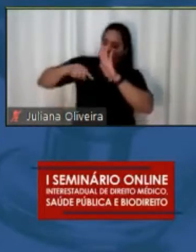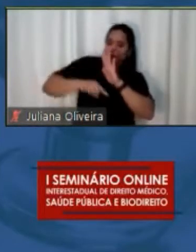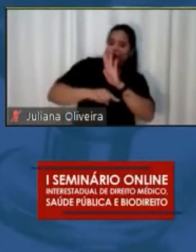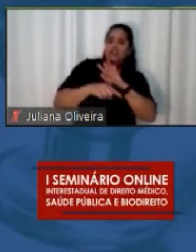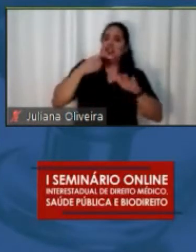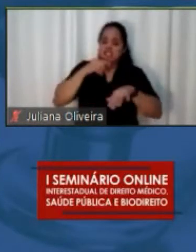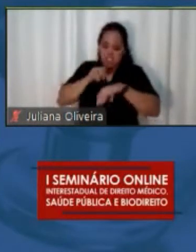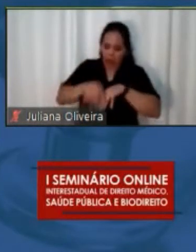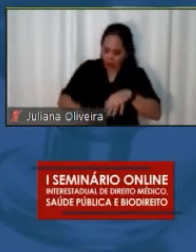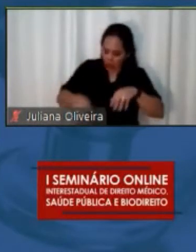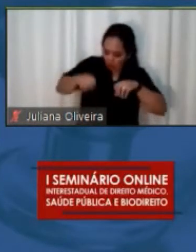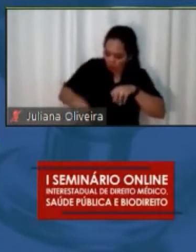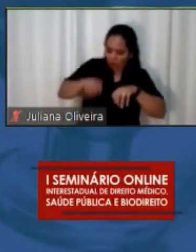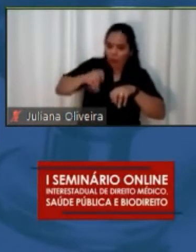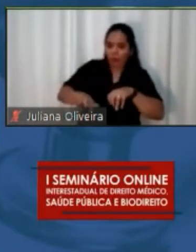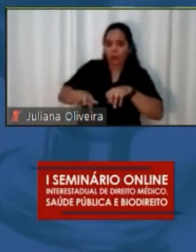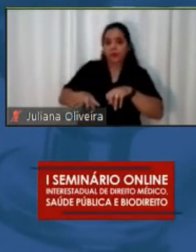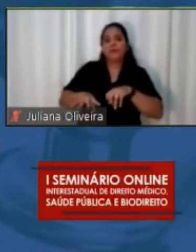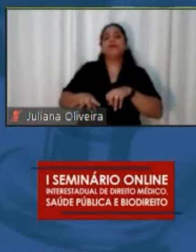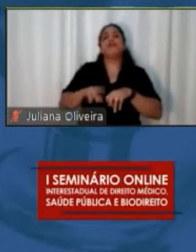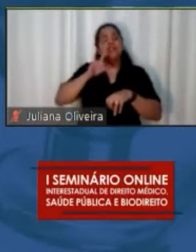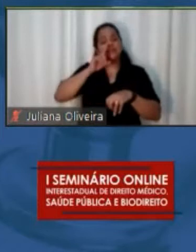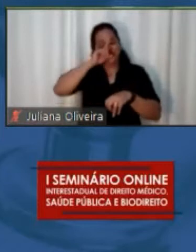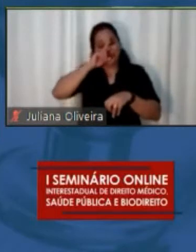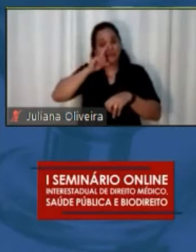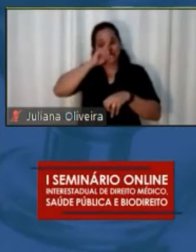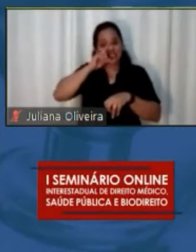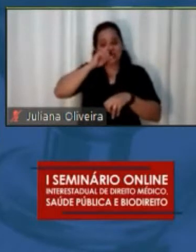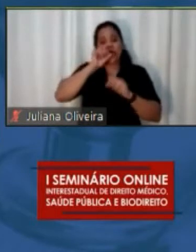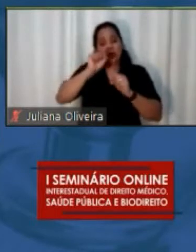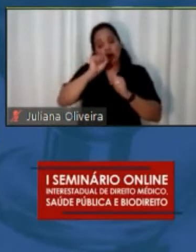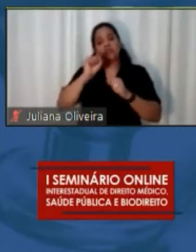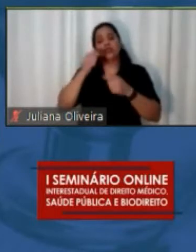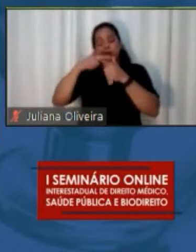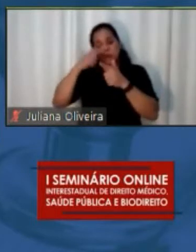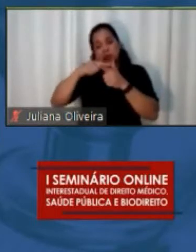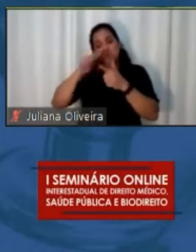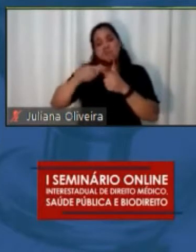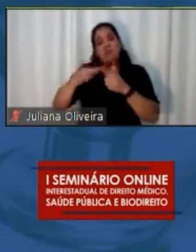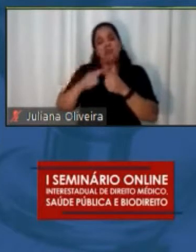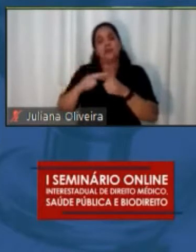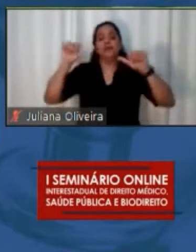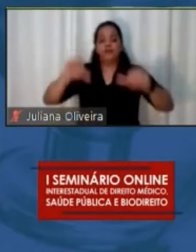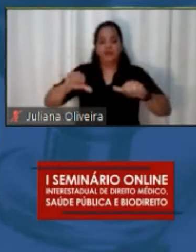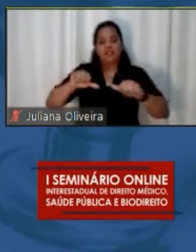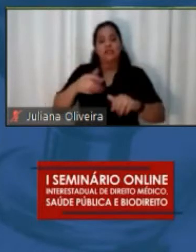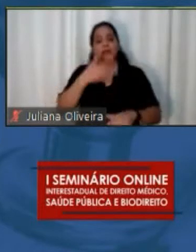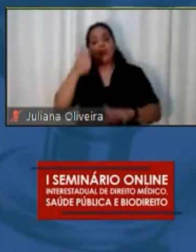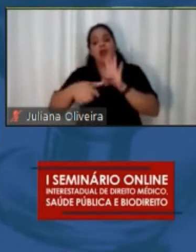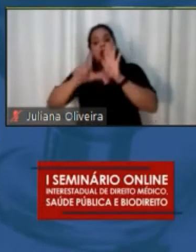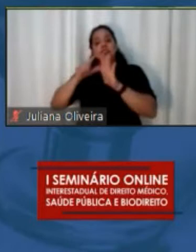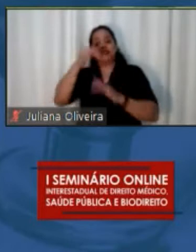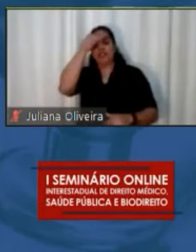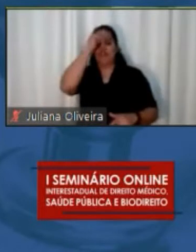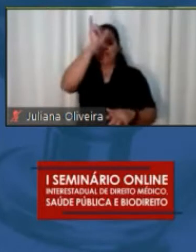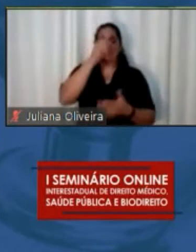isso leva a maior risco, complicações e piores resultados. A recuperação intraoperatória de sangue também